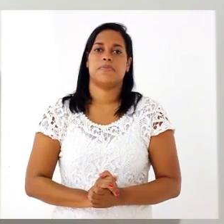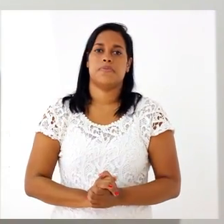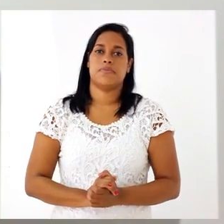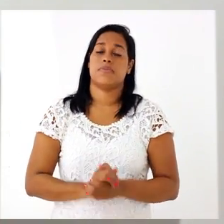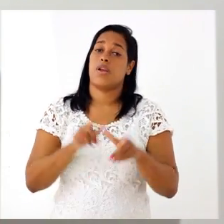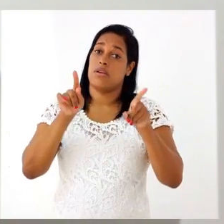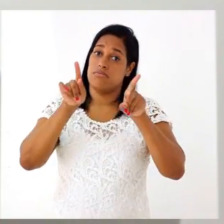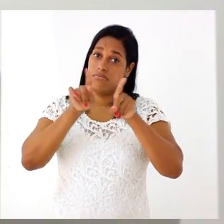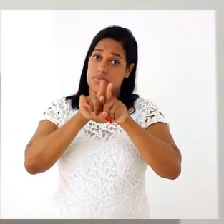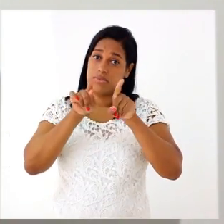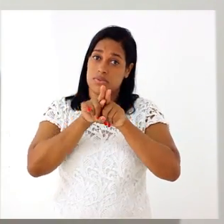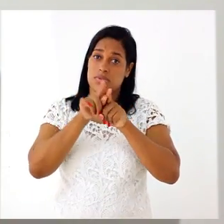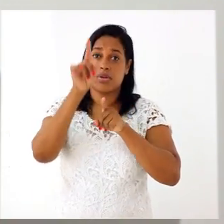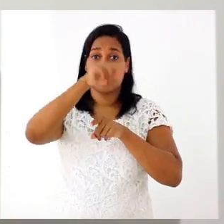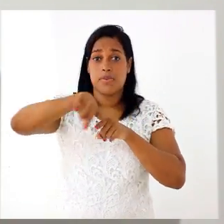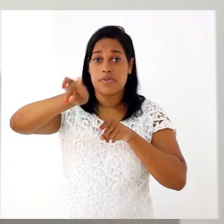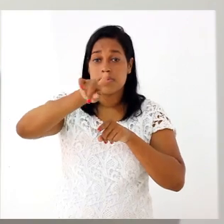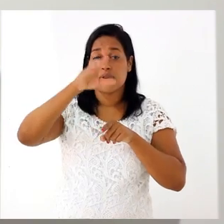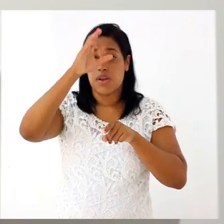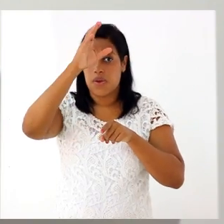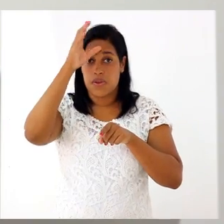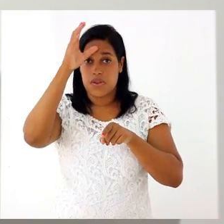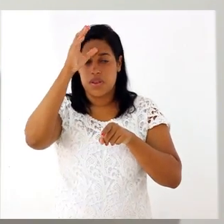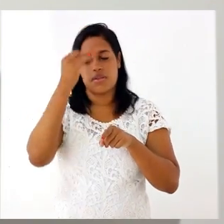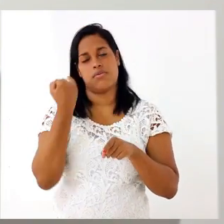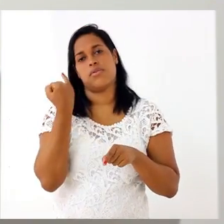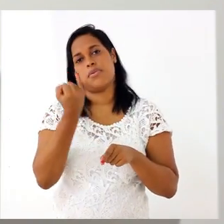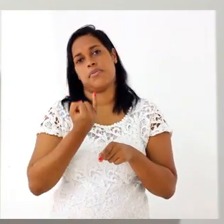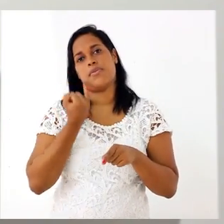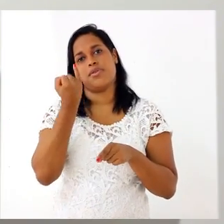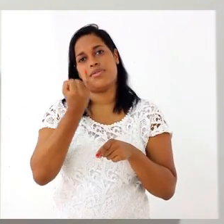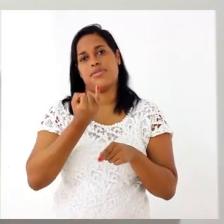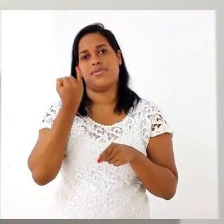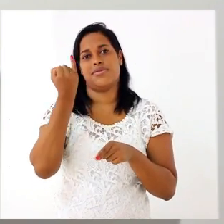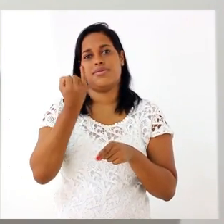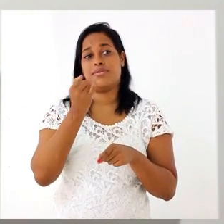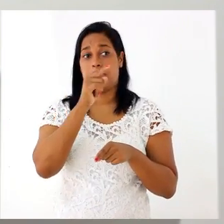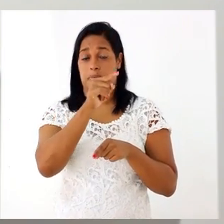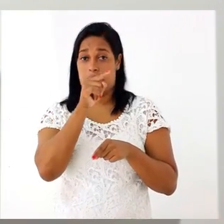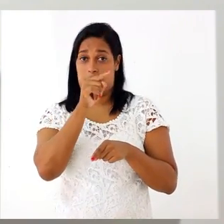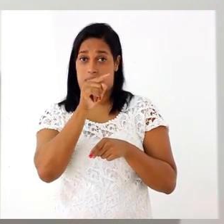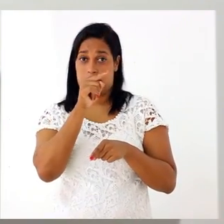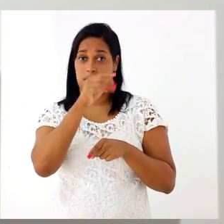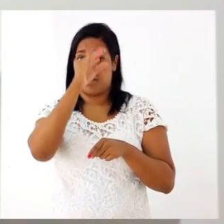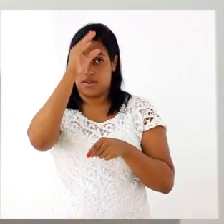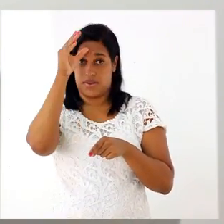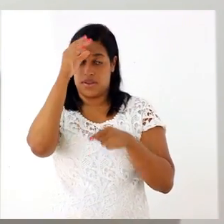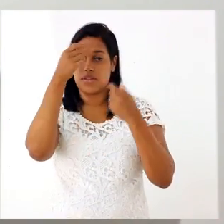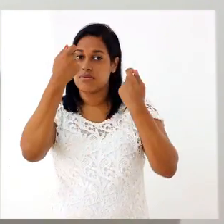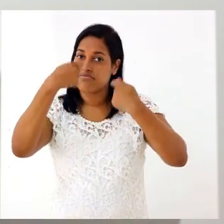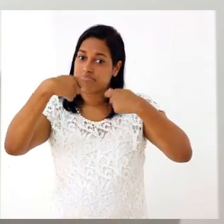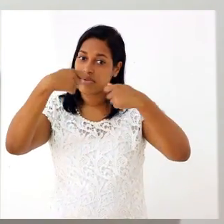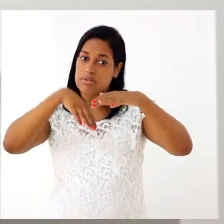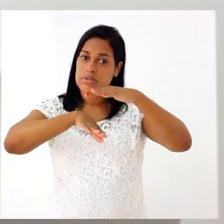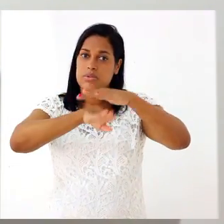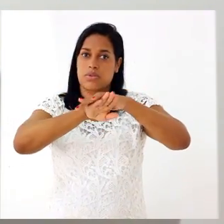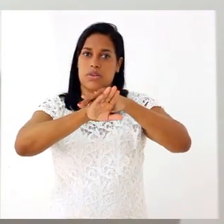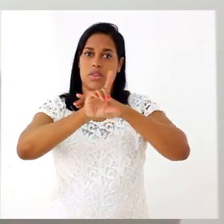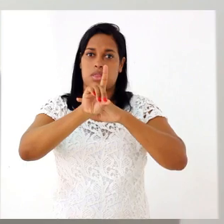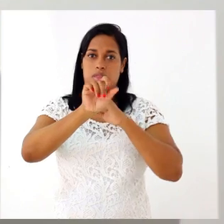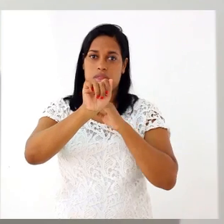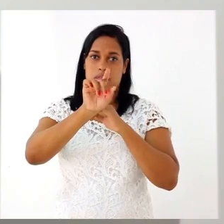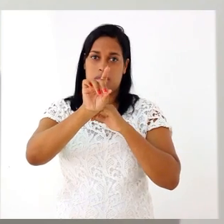E por isso, o cliente é uma entidade importante, porque essa entidade deve ser armazenada no banco de dados.